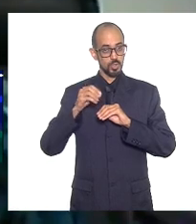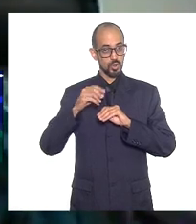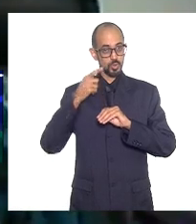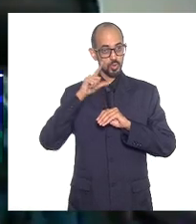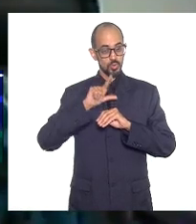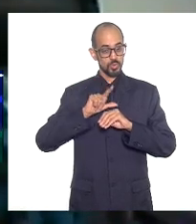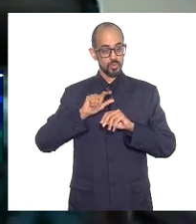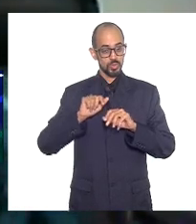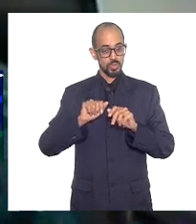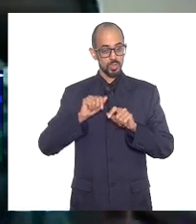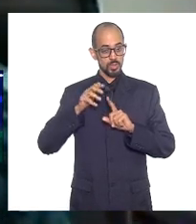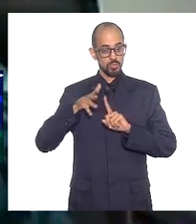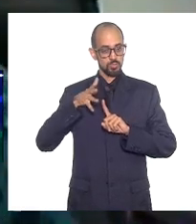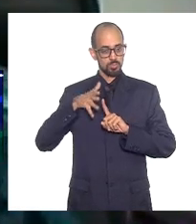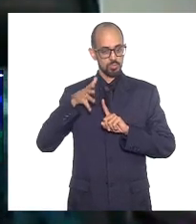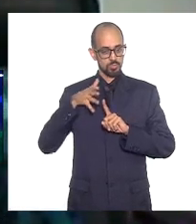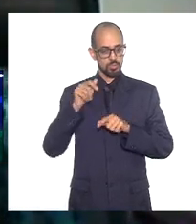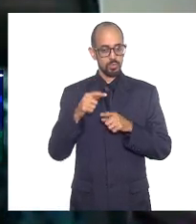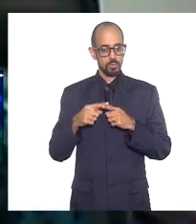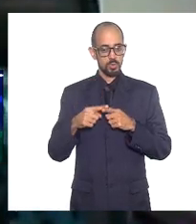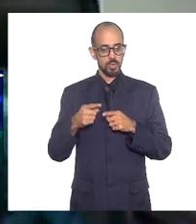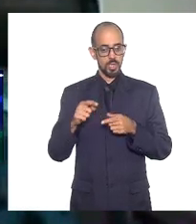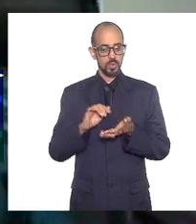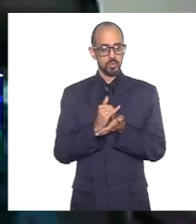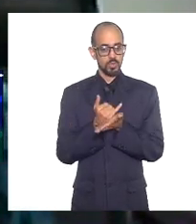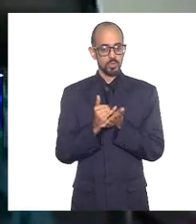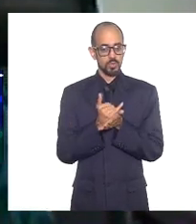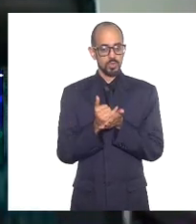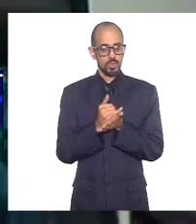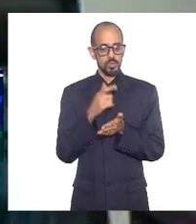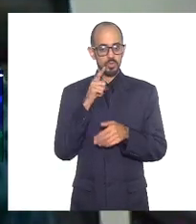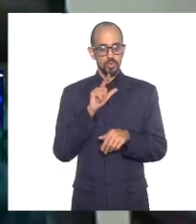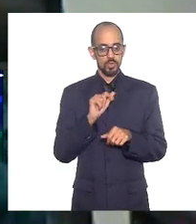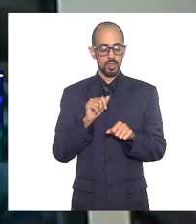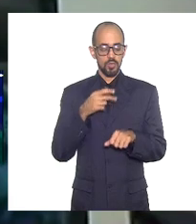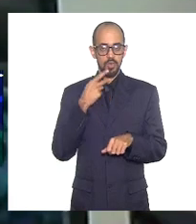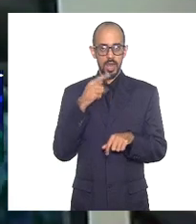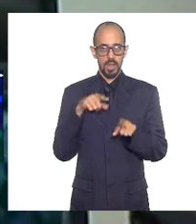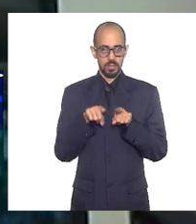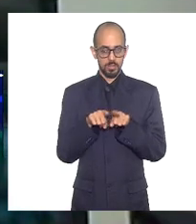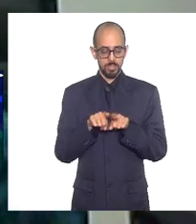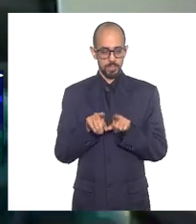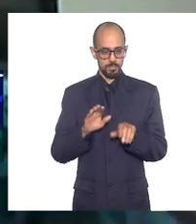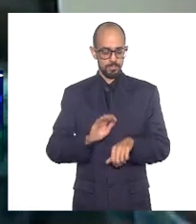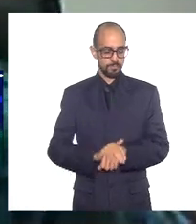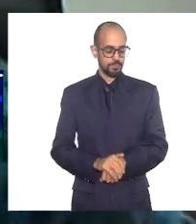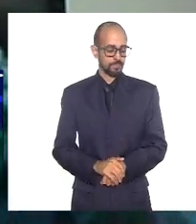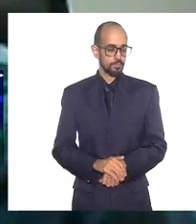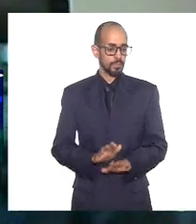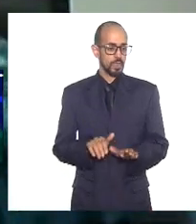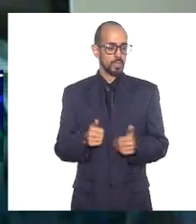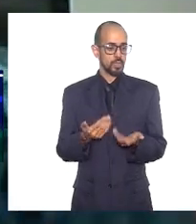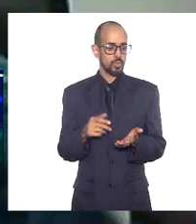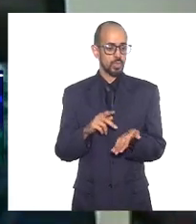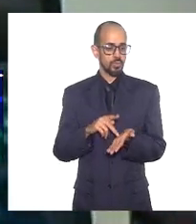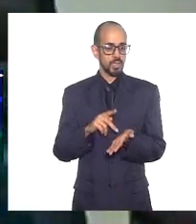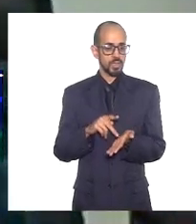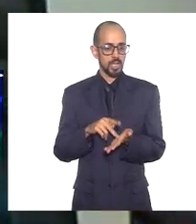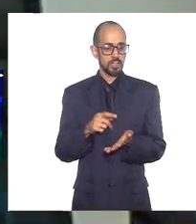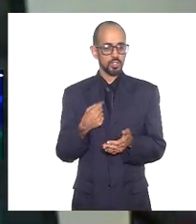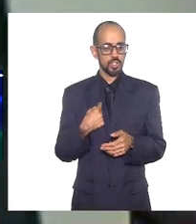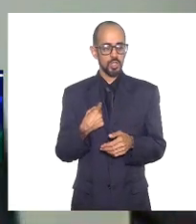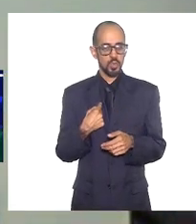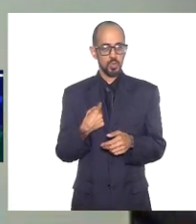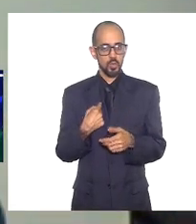também, aqueles que ainda estão inscritos, possam fazer uso desse tempo. Na verdade, Tia Ju,